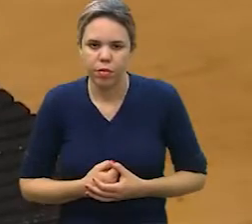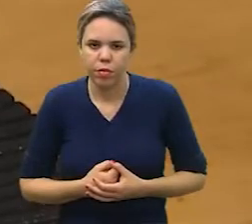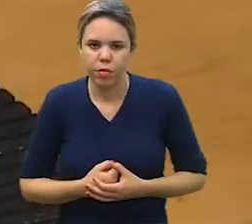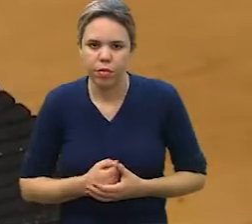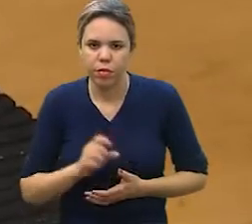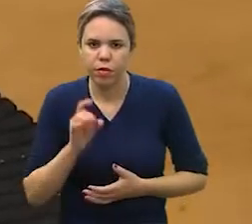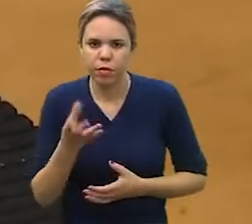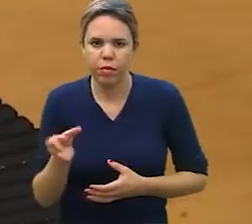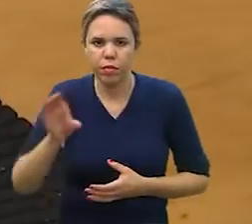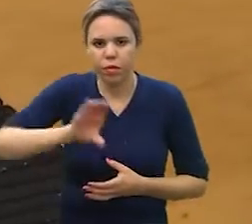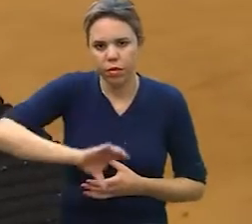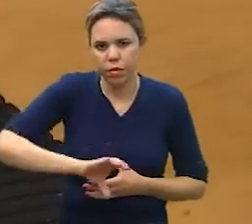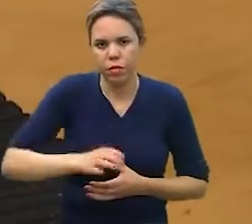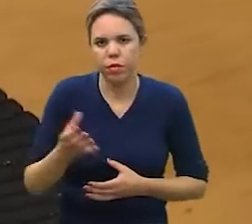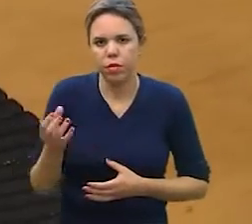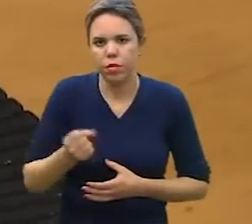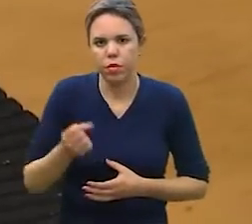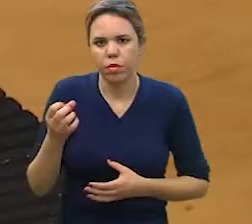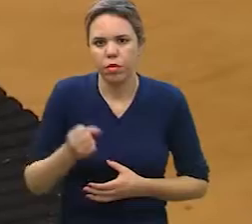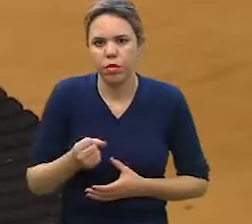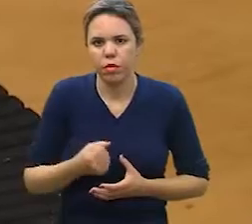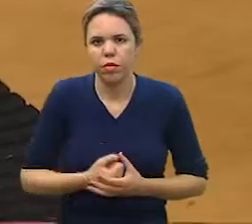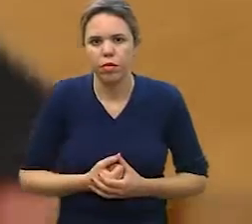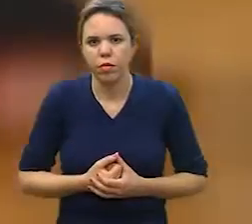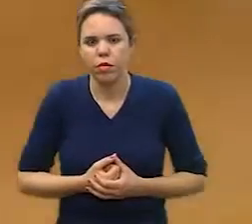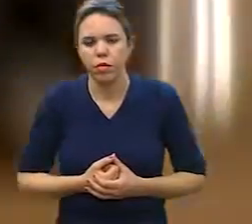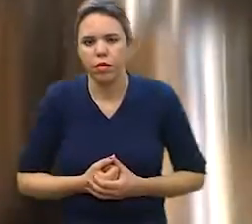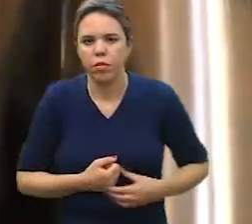E aí é só colocar o leite,